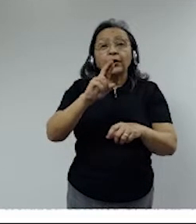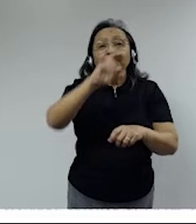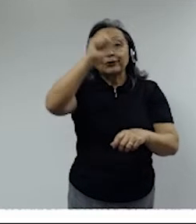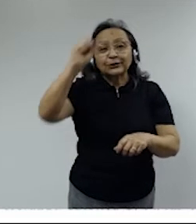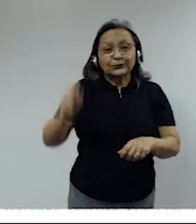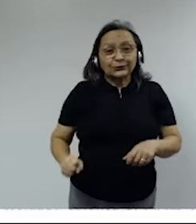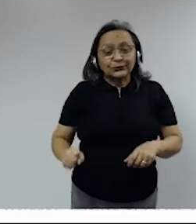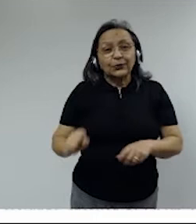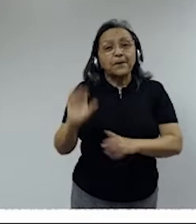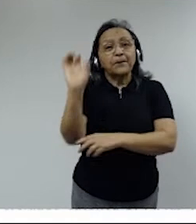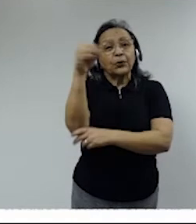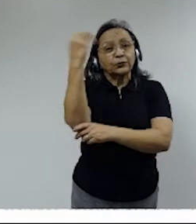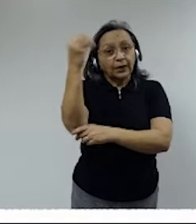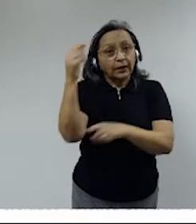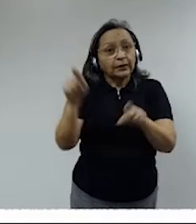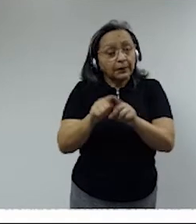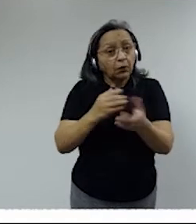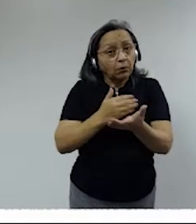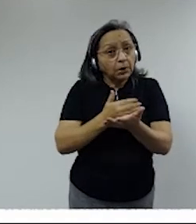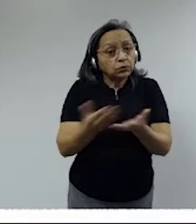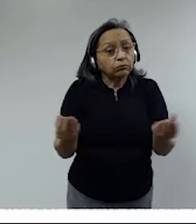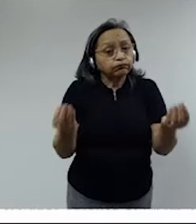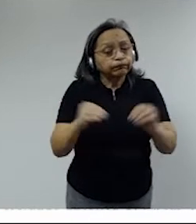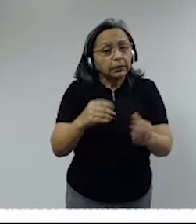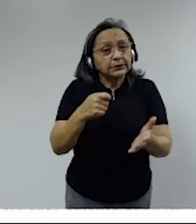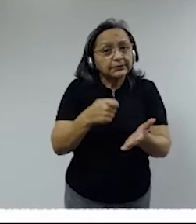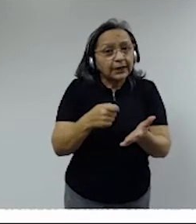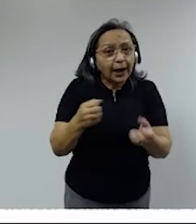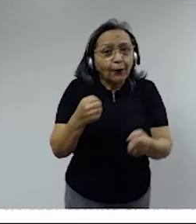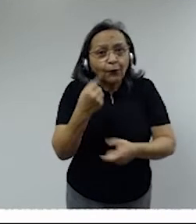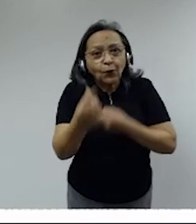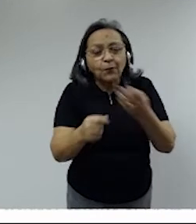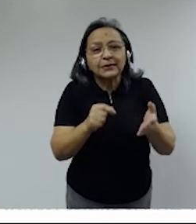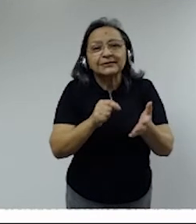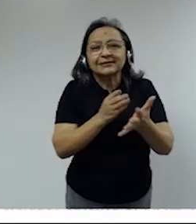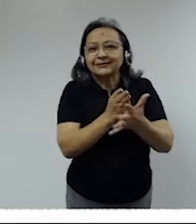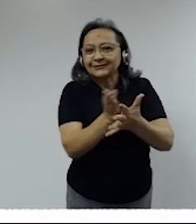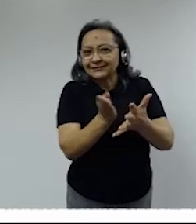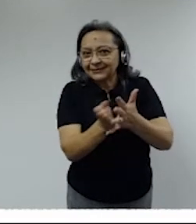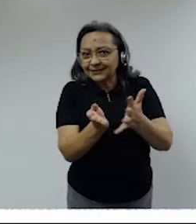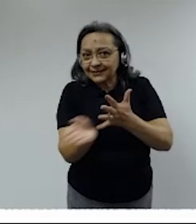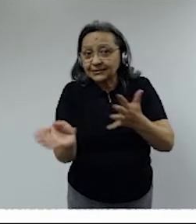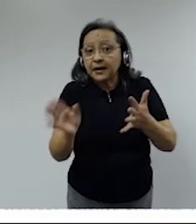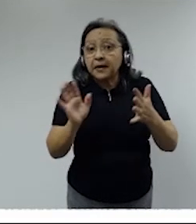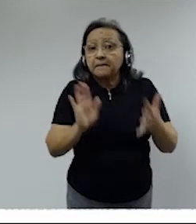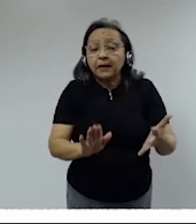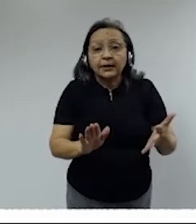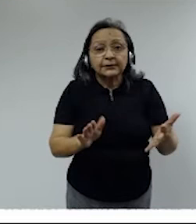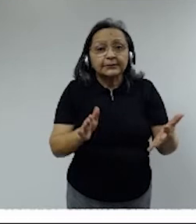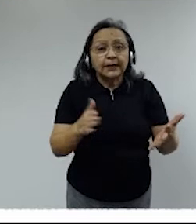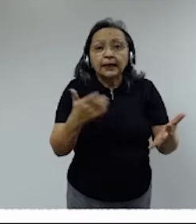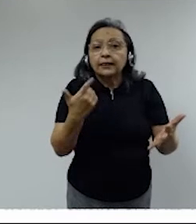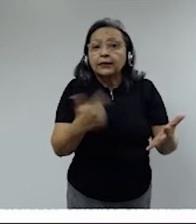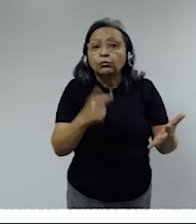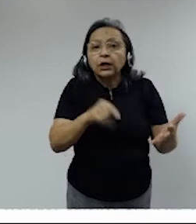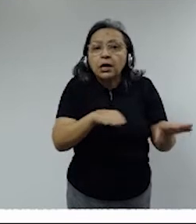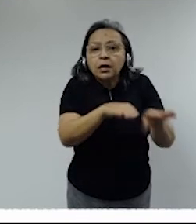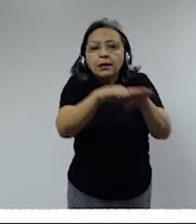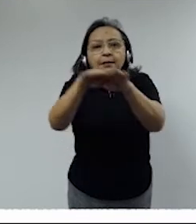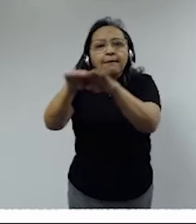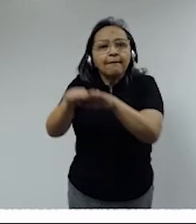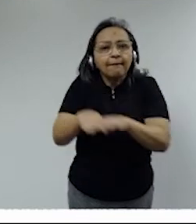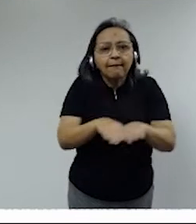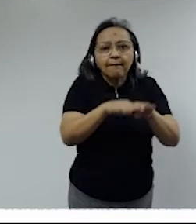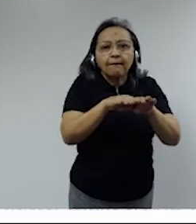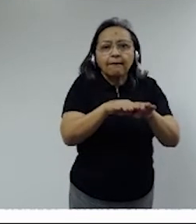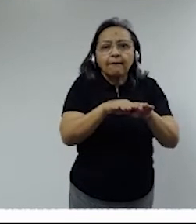também começou a estabelecer algumas diretrizes, né? Mas vejam que não há uma uniformidade.